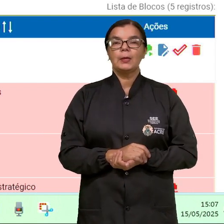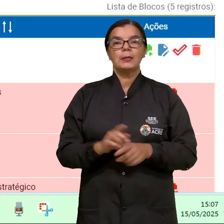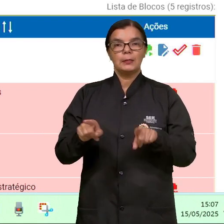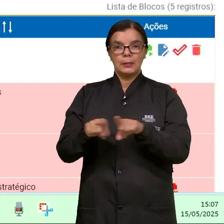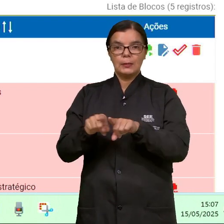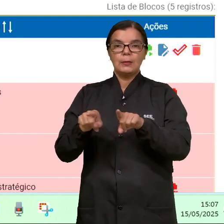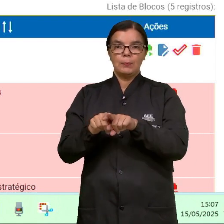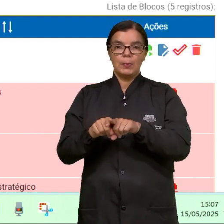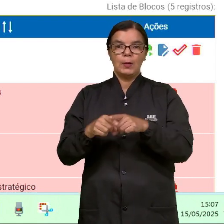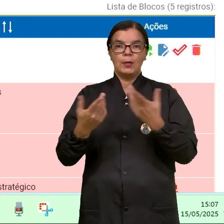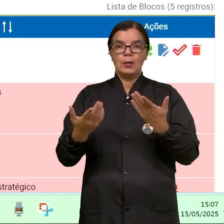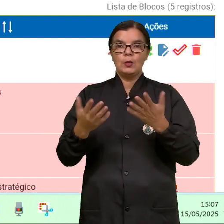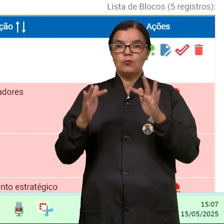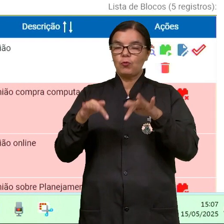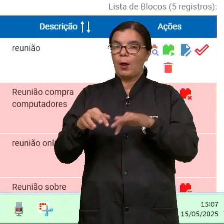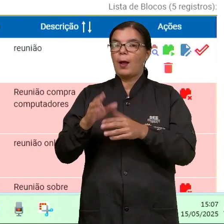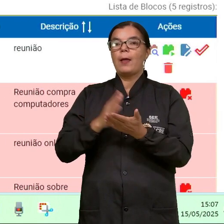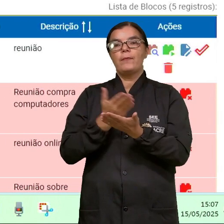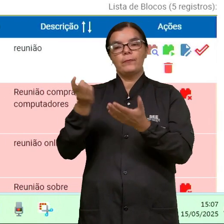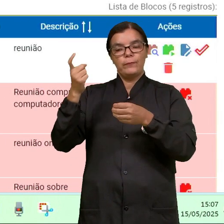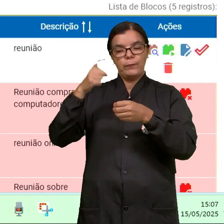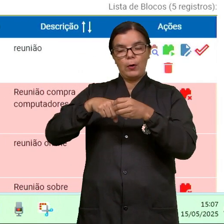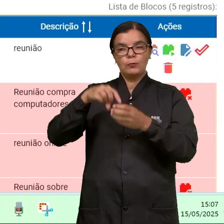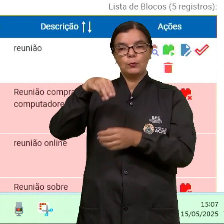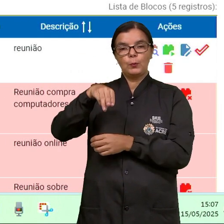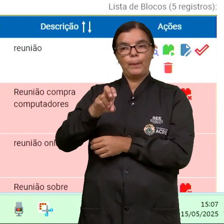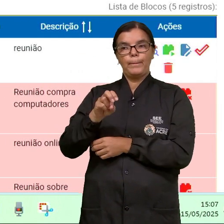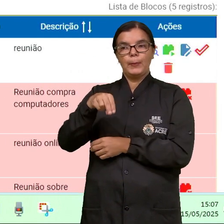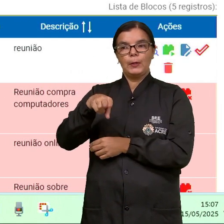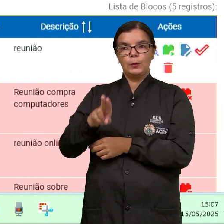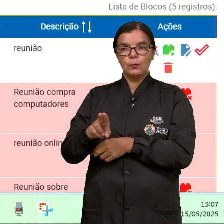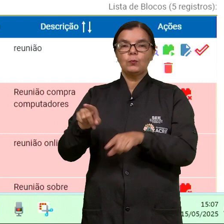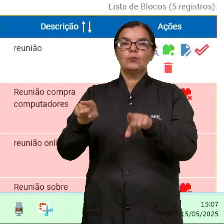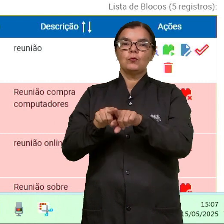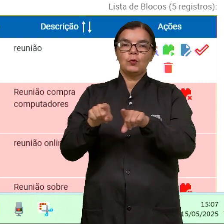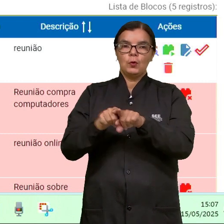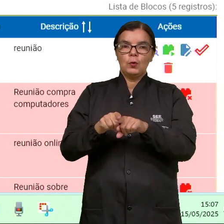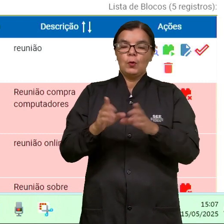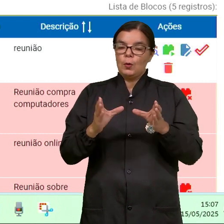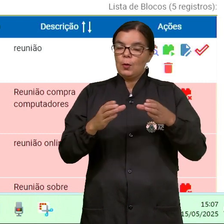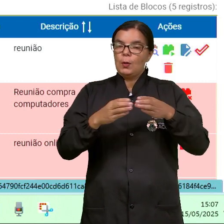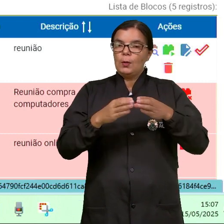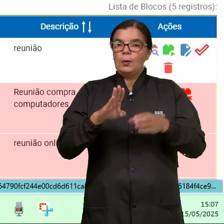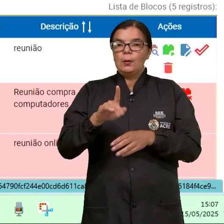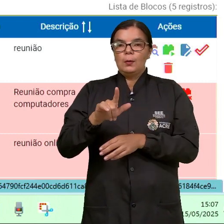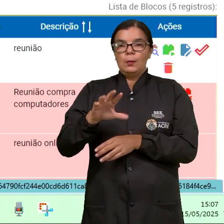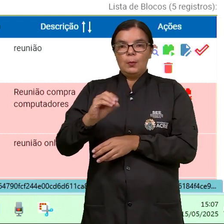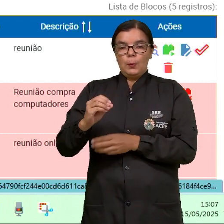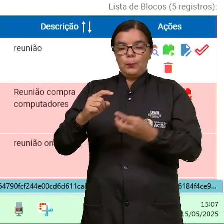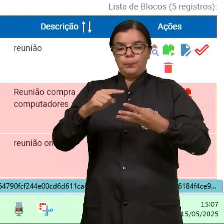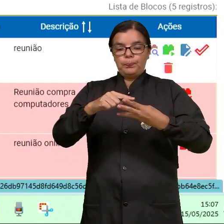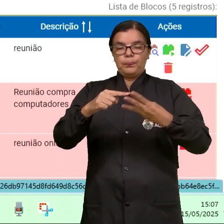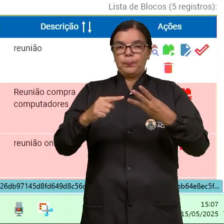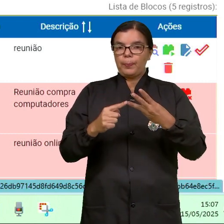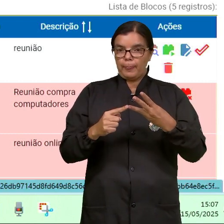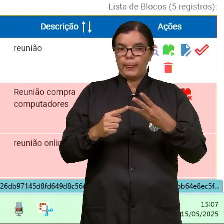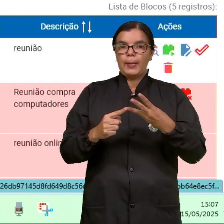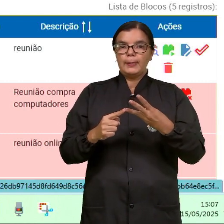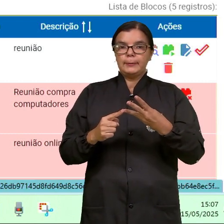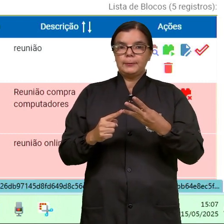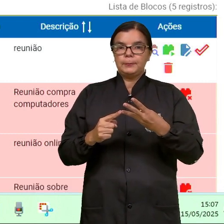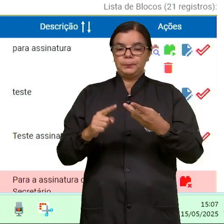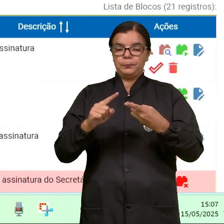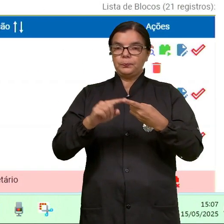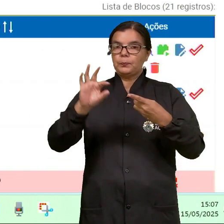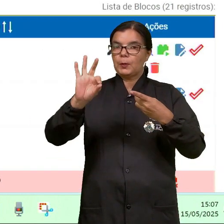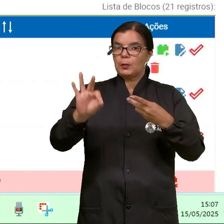bloco de reuniões, tá, pessoal? Então, recapitulando, o bloco, no C nós temos 3 tipos de bloco, tá? O